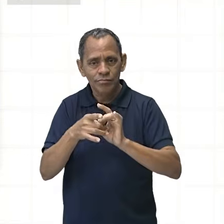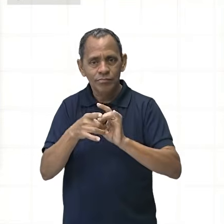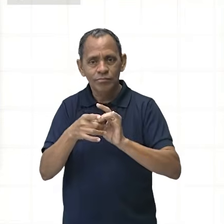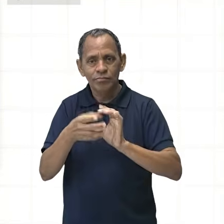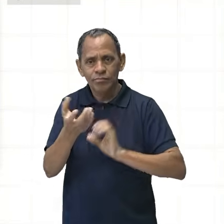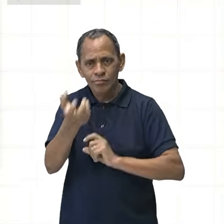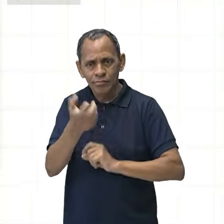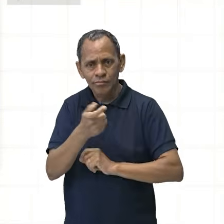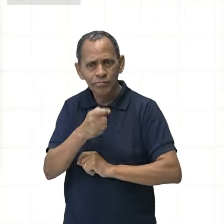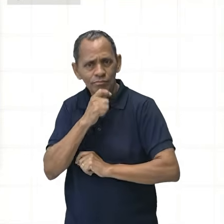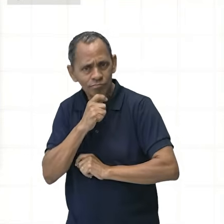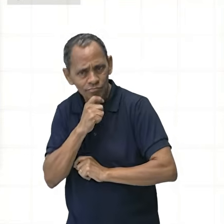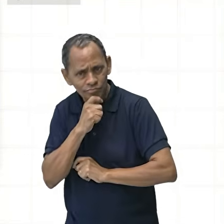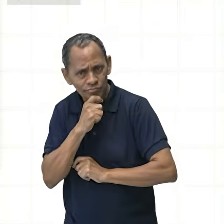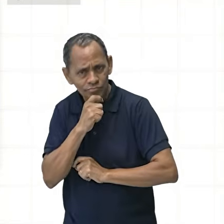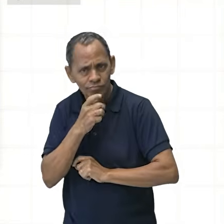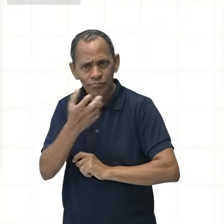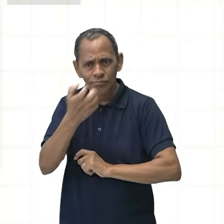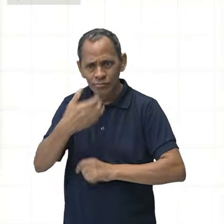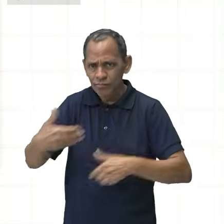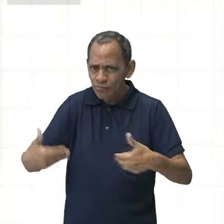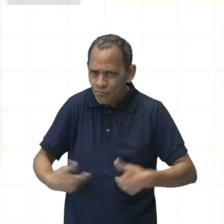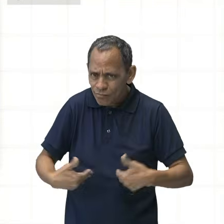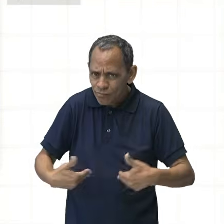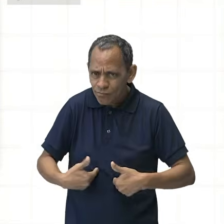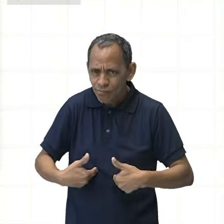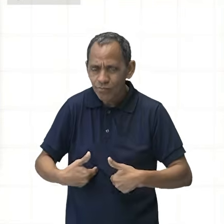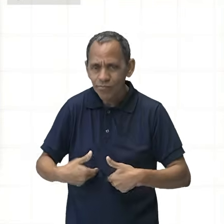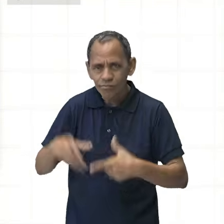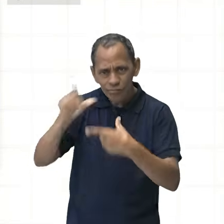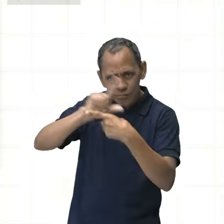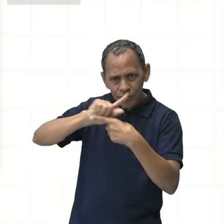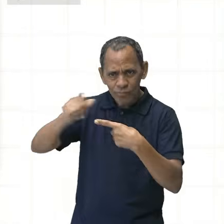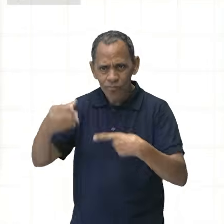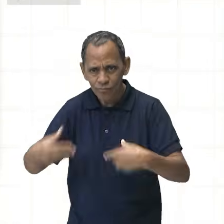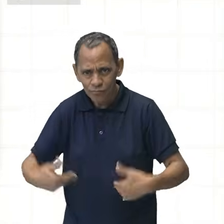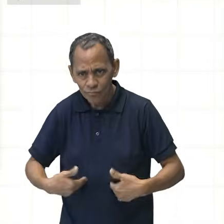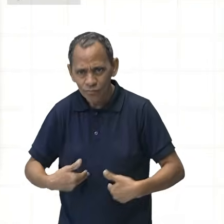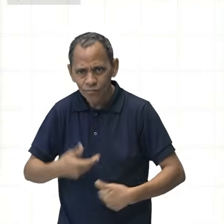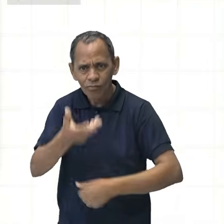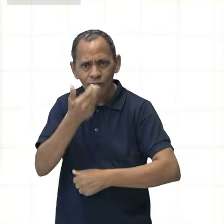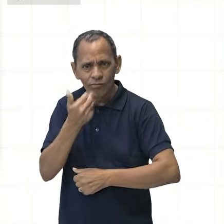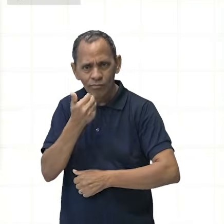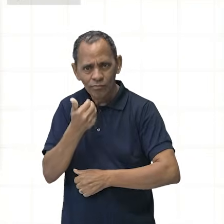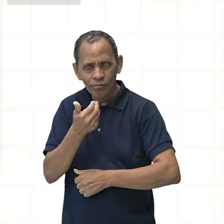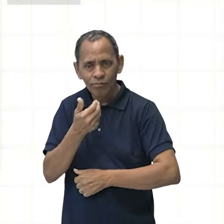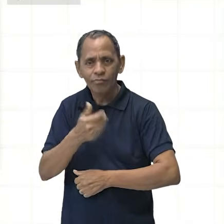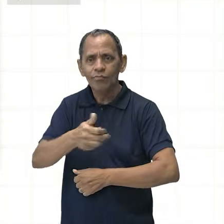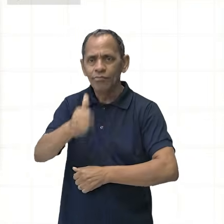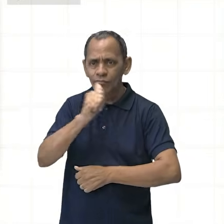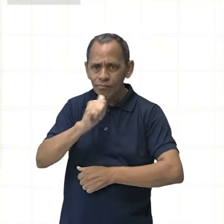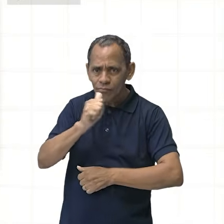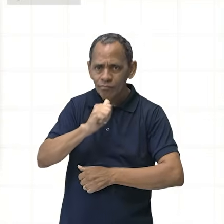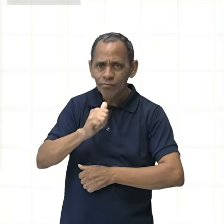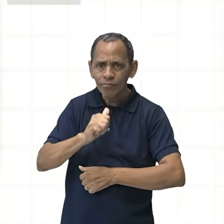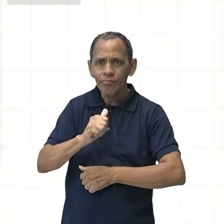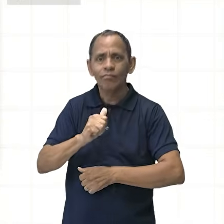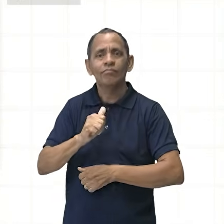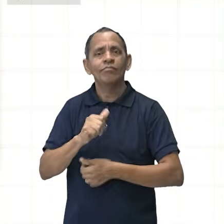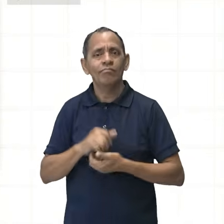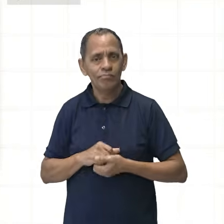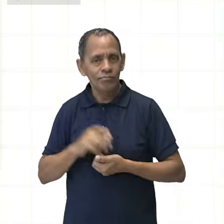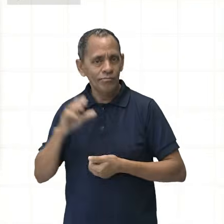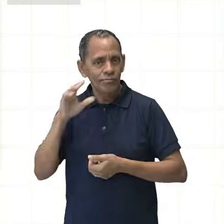seguinte: você quer? Adere. Aí ele fala, você quer o frio? Você quer a